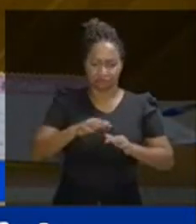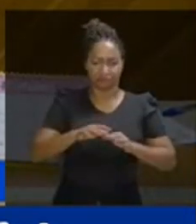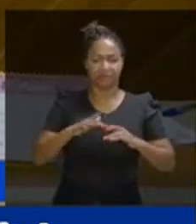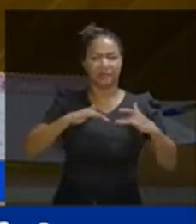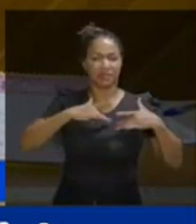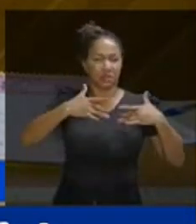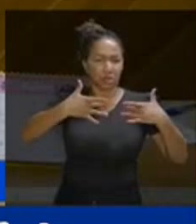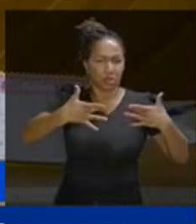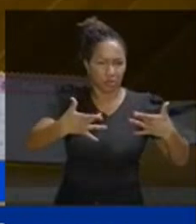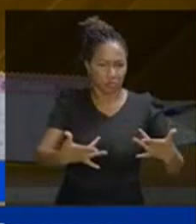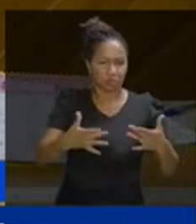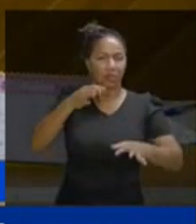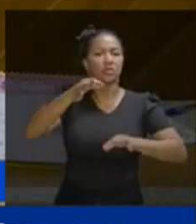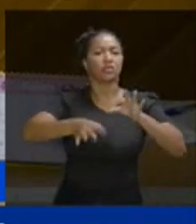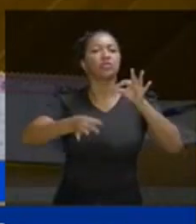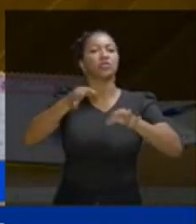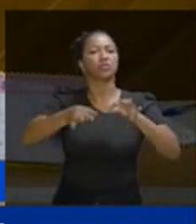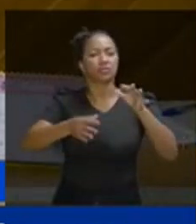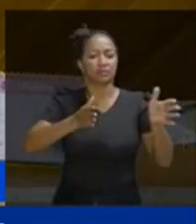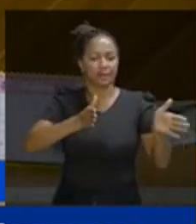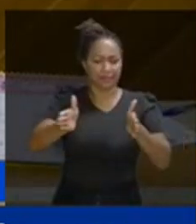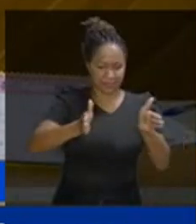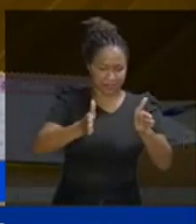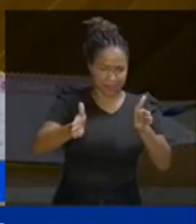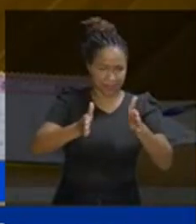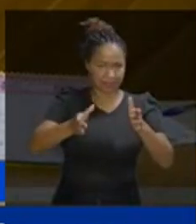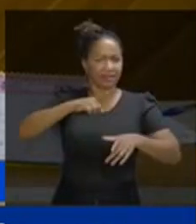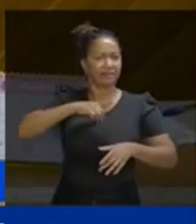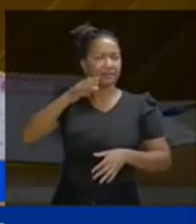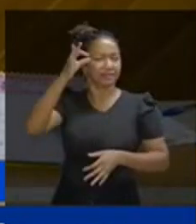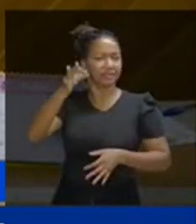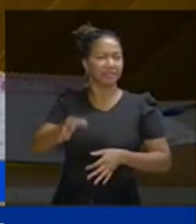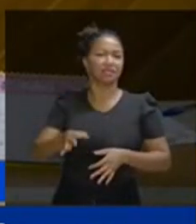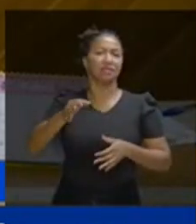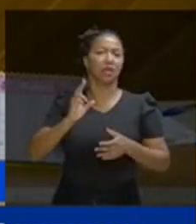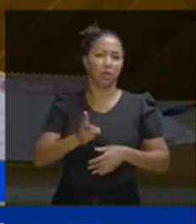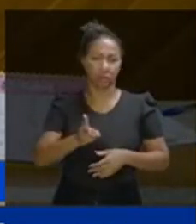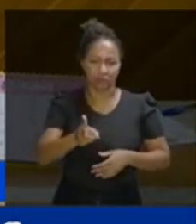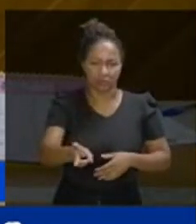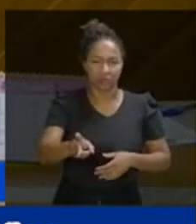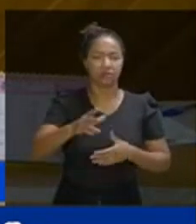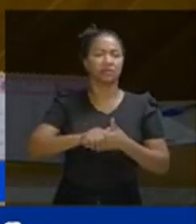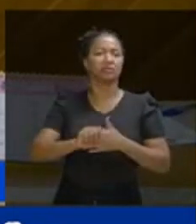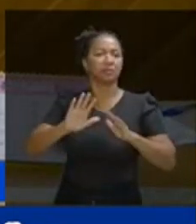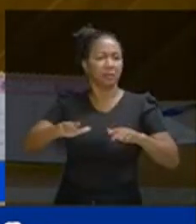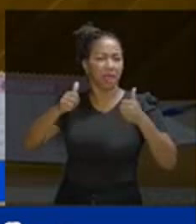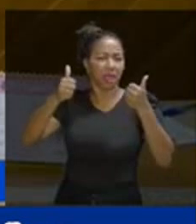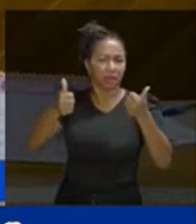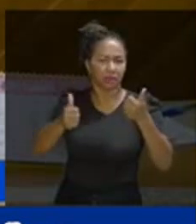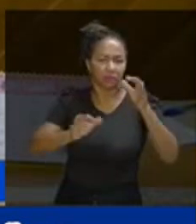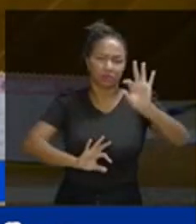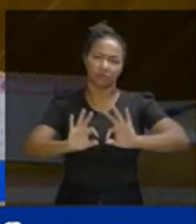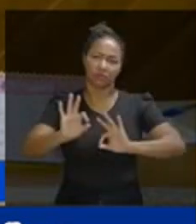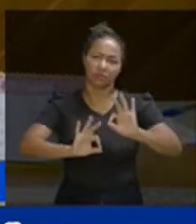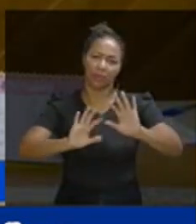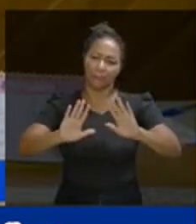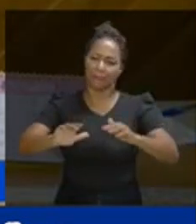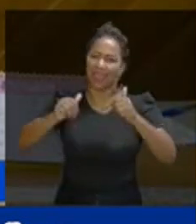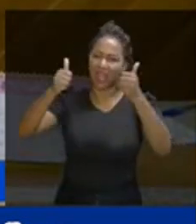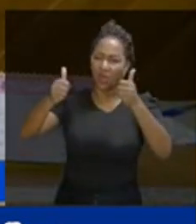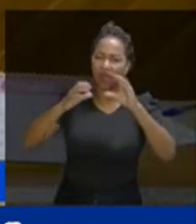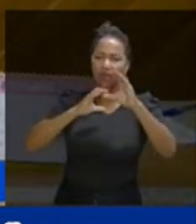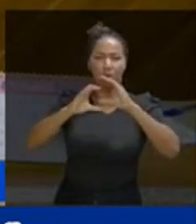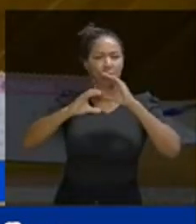dedicação de uma justiça mais acessível, e tenho certeza de que continuaremos buscando formas de aprimorar